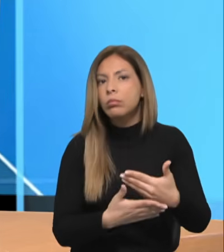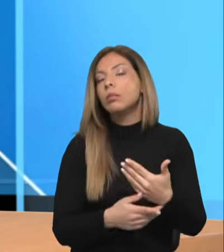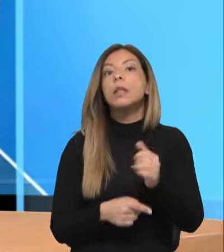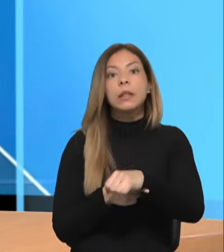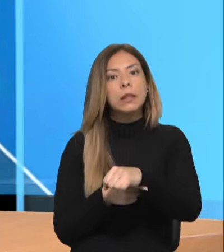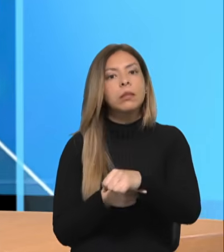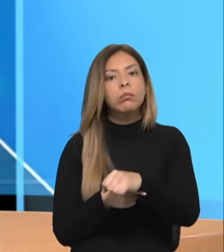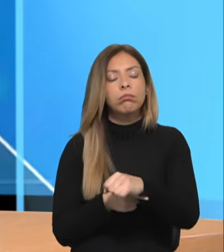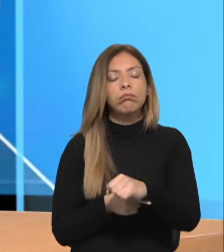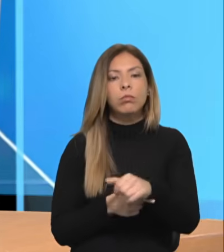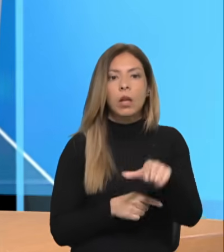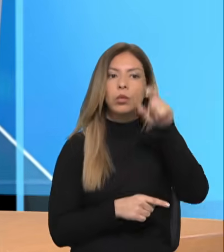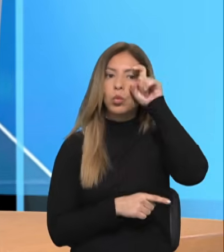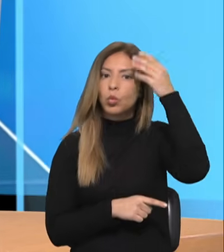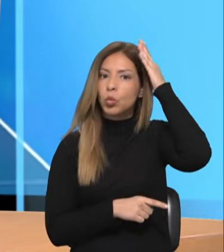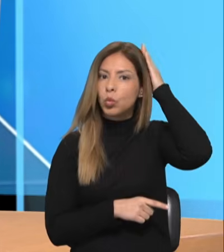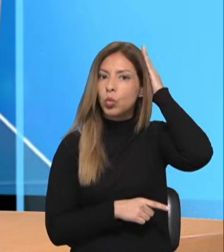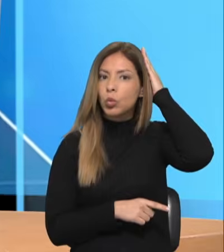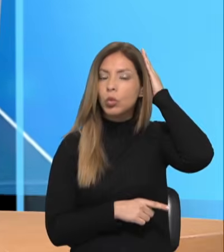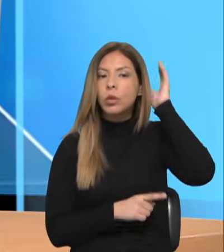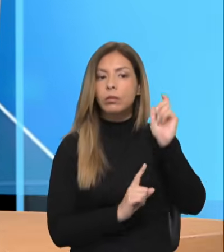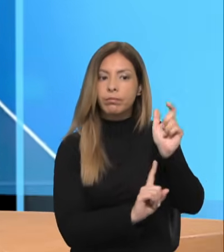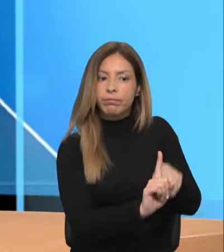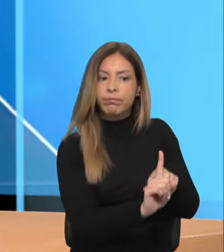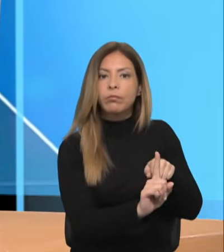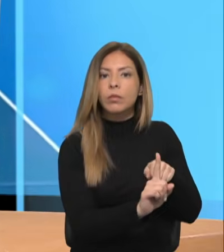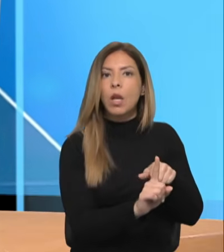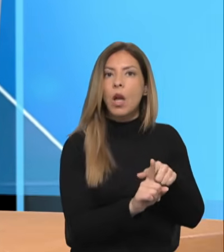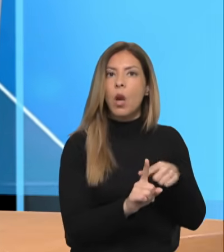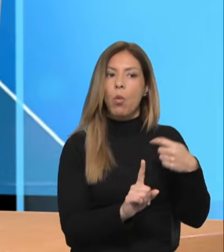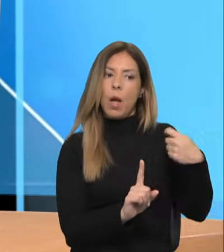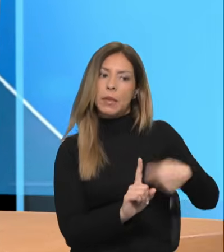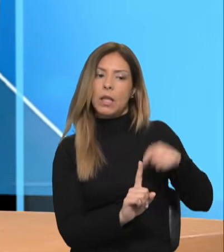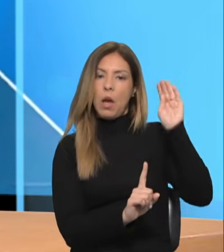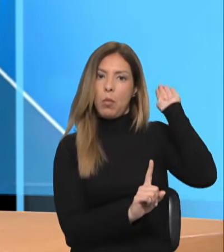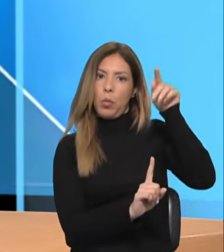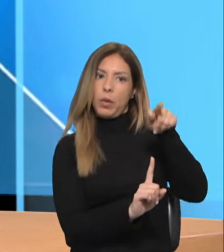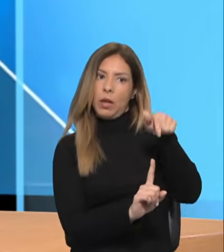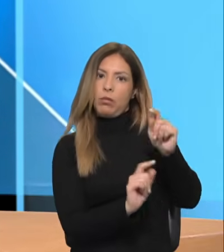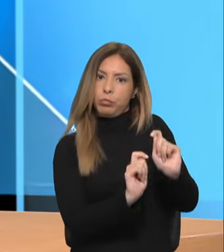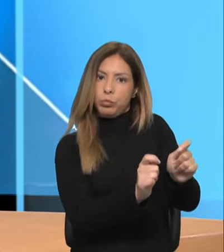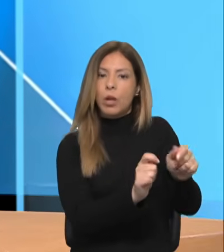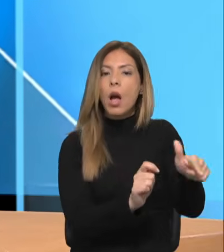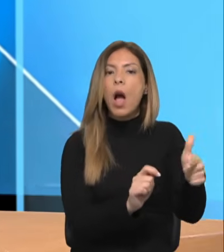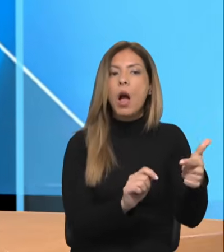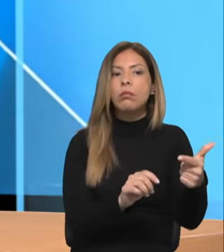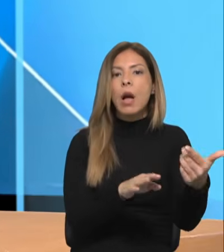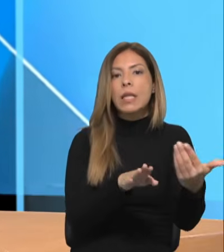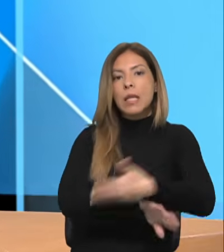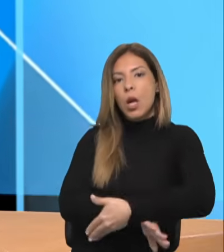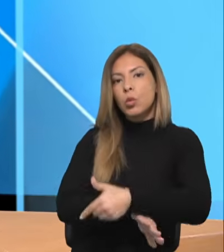Sim. António José Seguro não tem... A figura do Presidente da República não tem qualquer ação na política